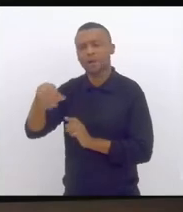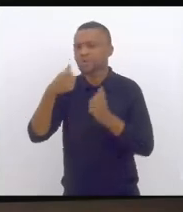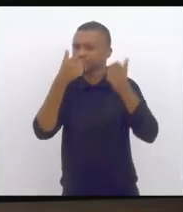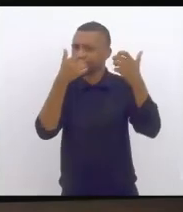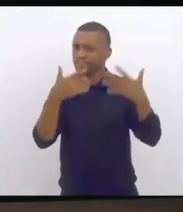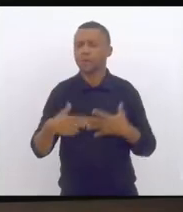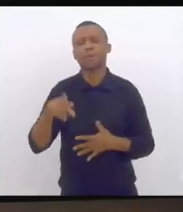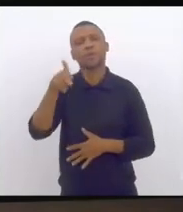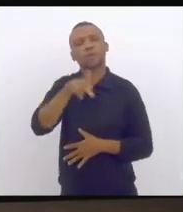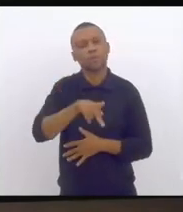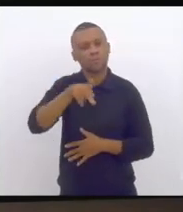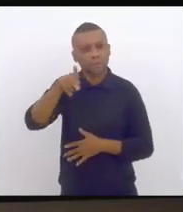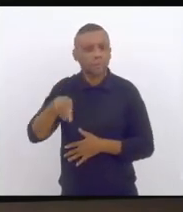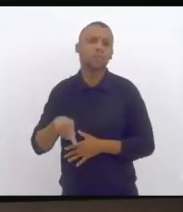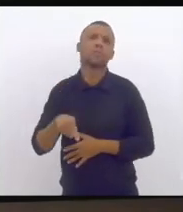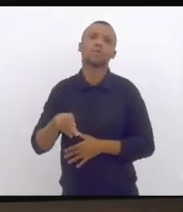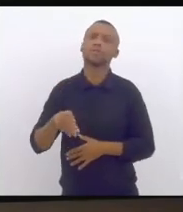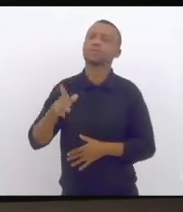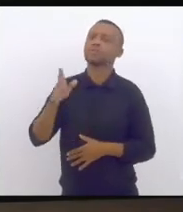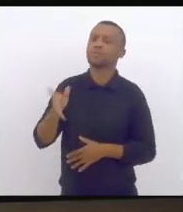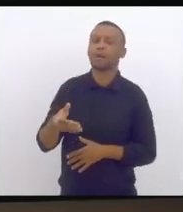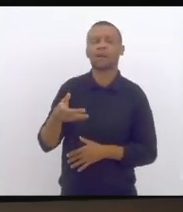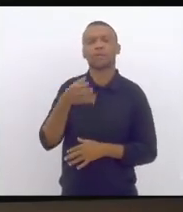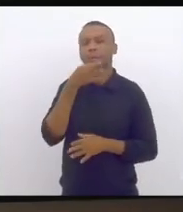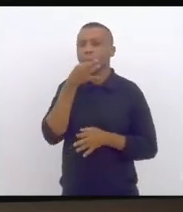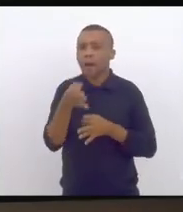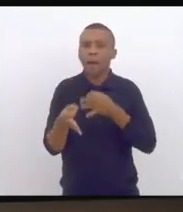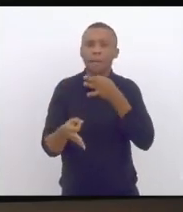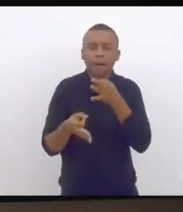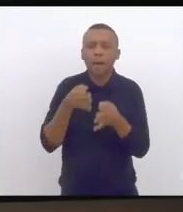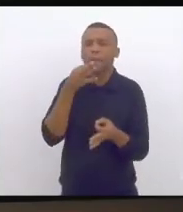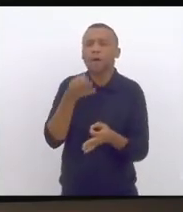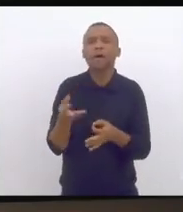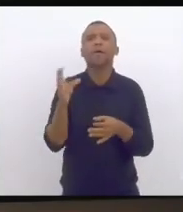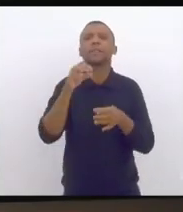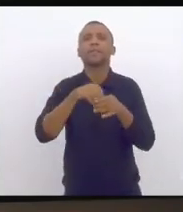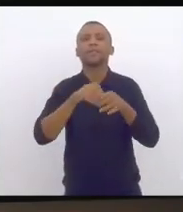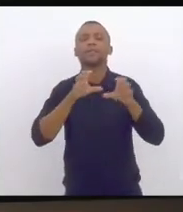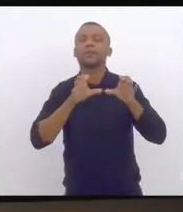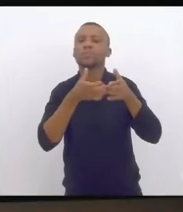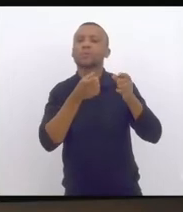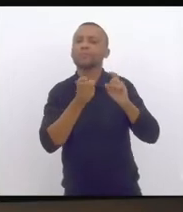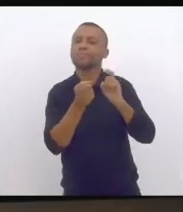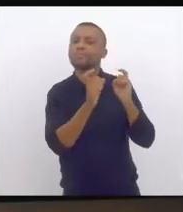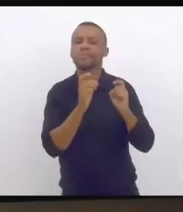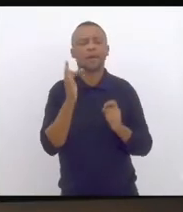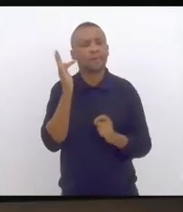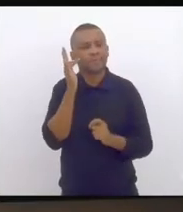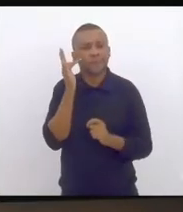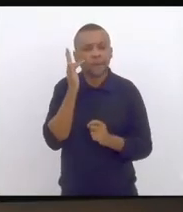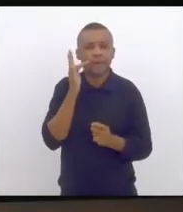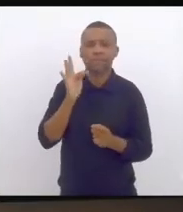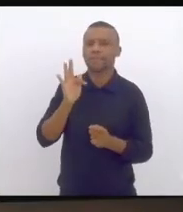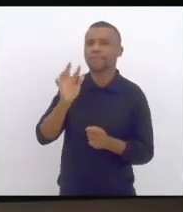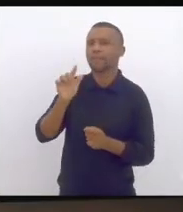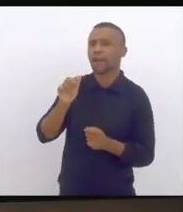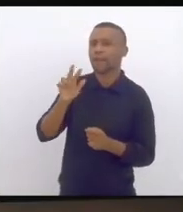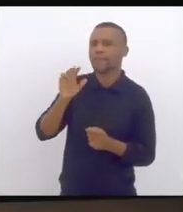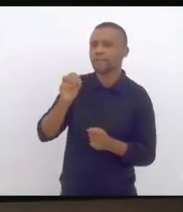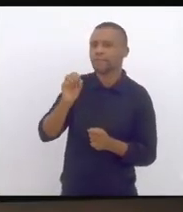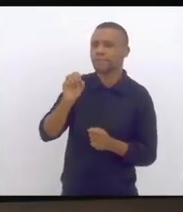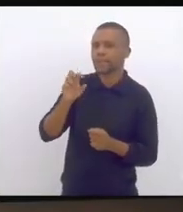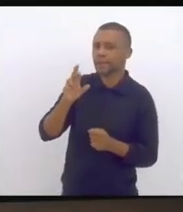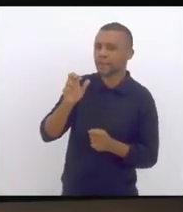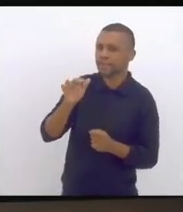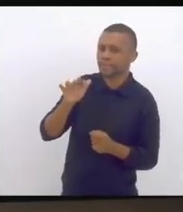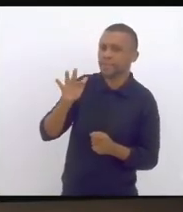pelos professores que, dando pareceres nas suas comissões, Flávio Serafini, Valdeque